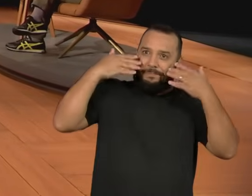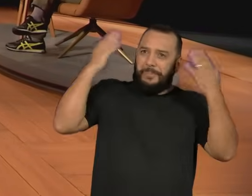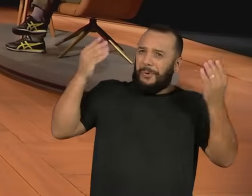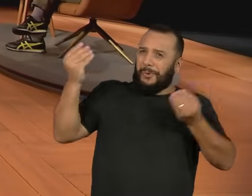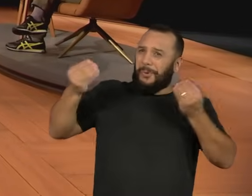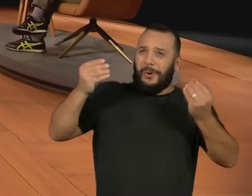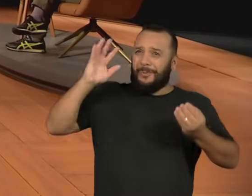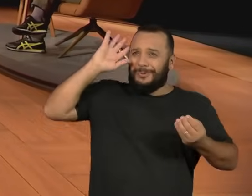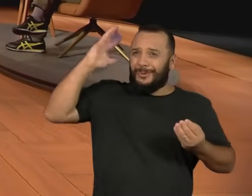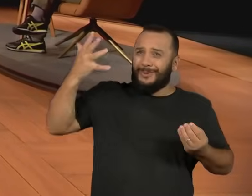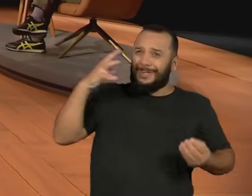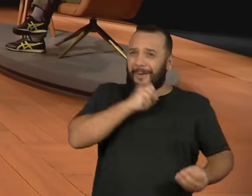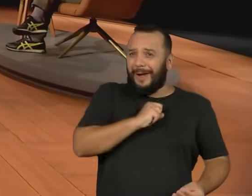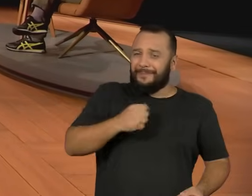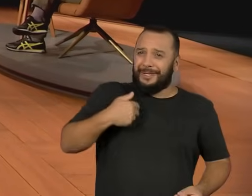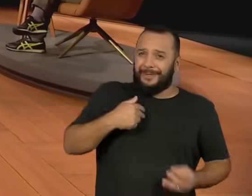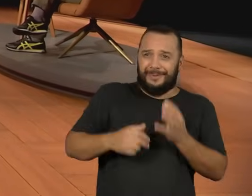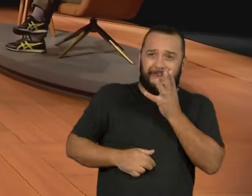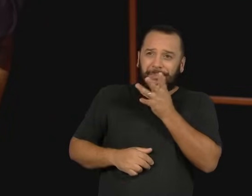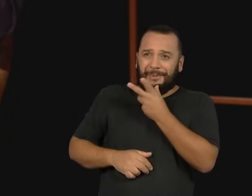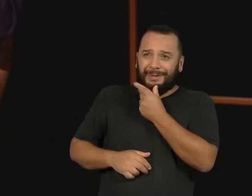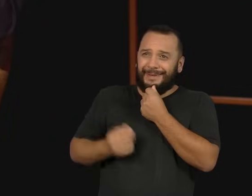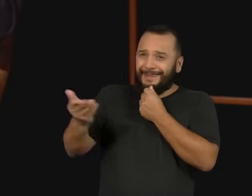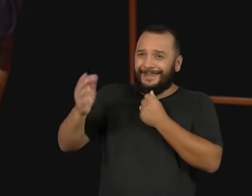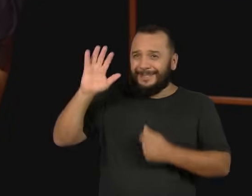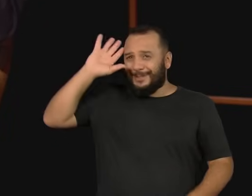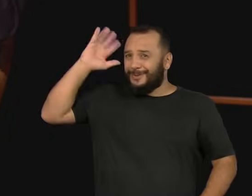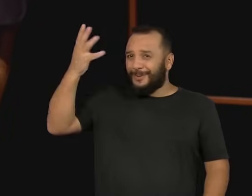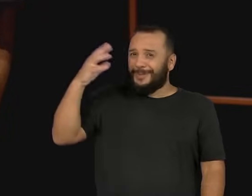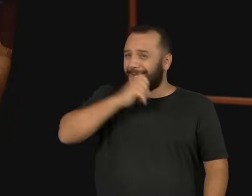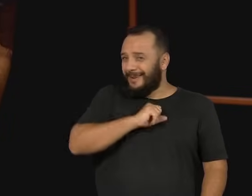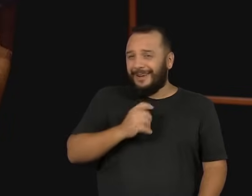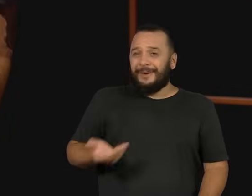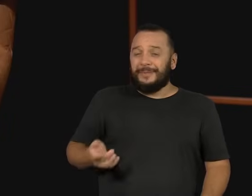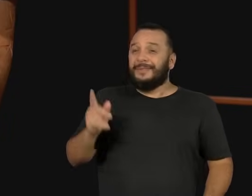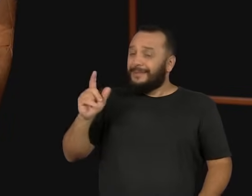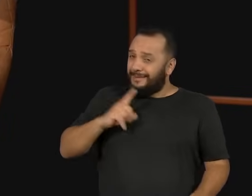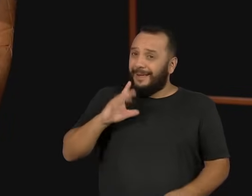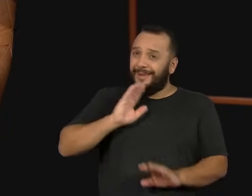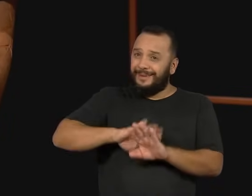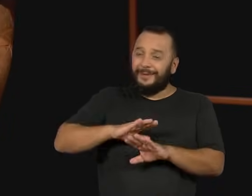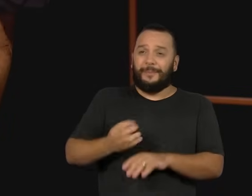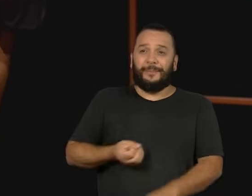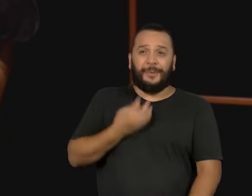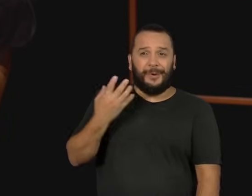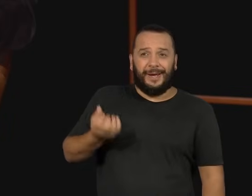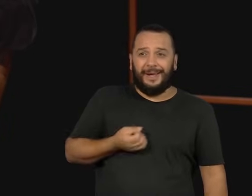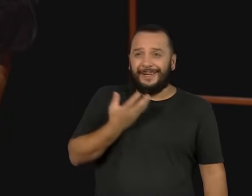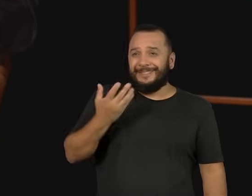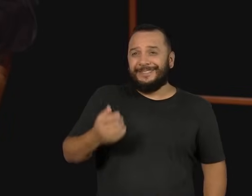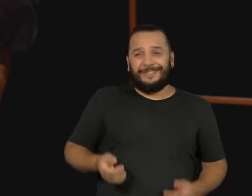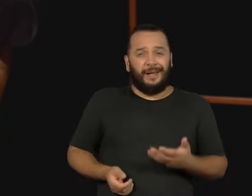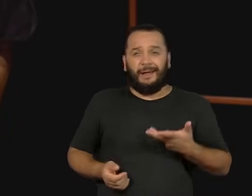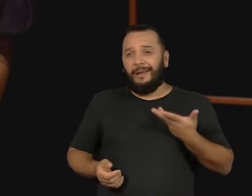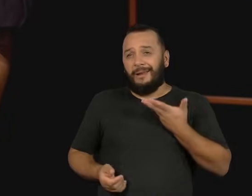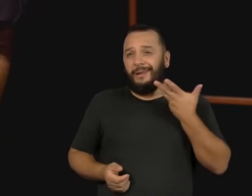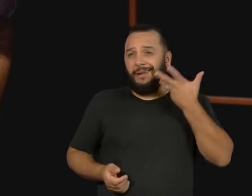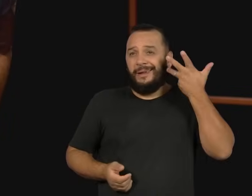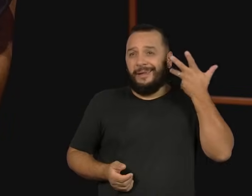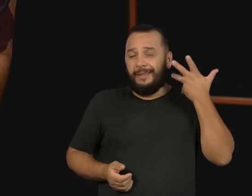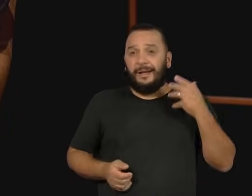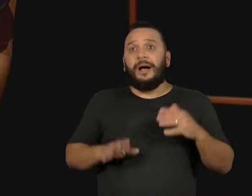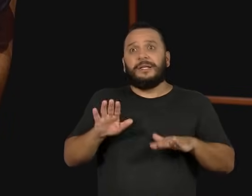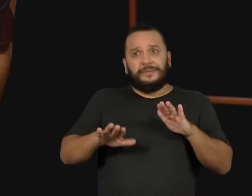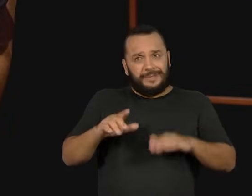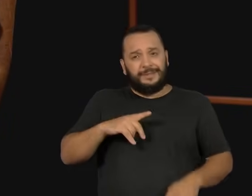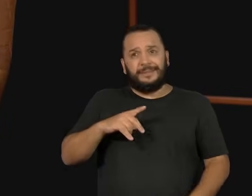uma solução, que ao mesmo tempo é uma solução poética, lírica, e é ao mesmo tempo